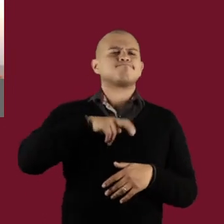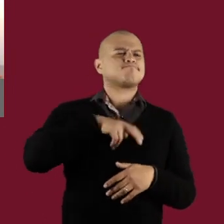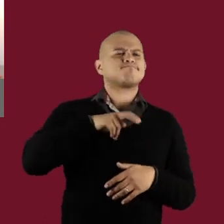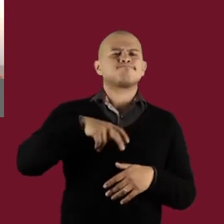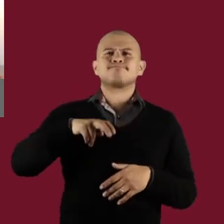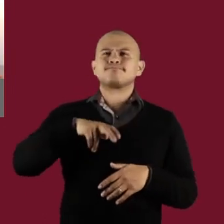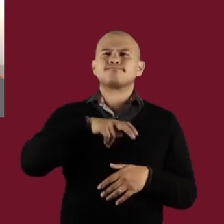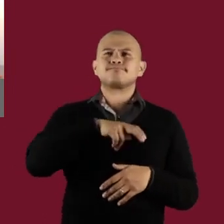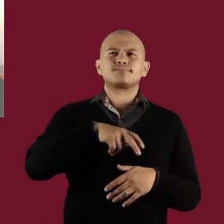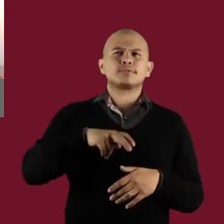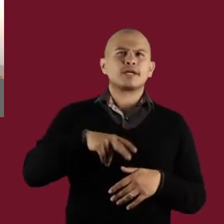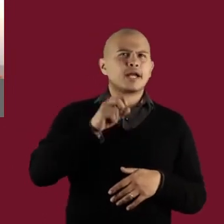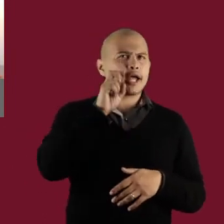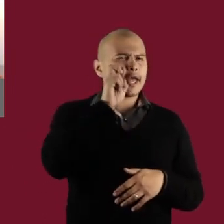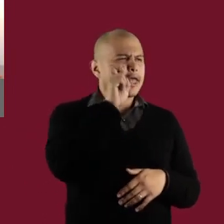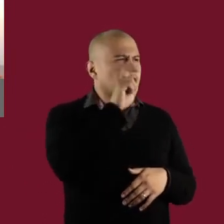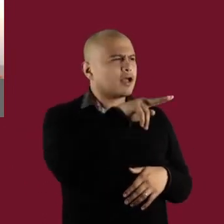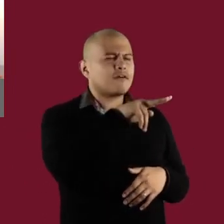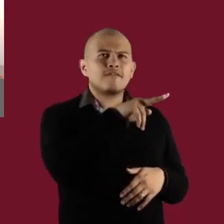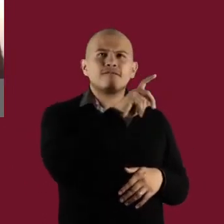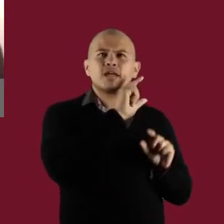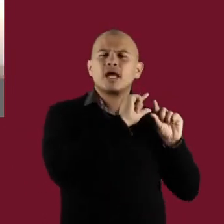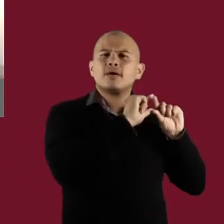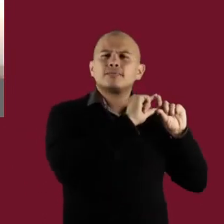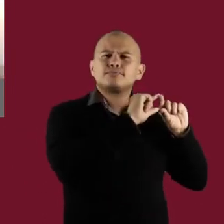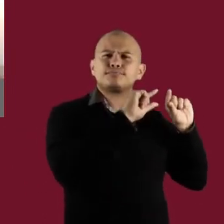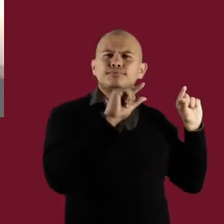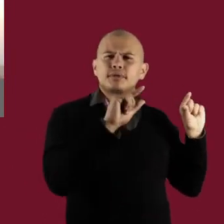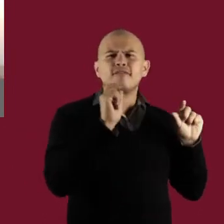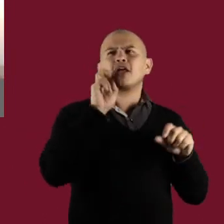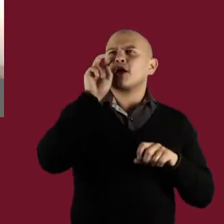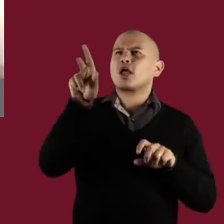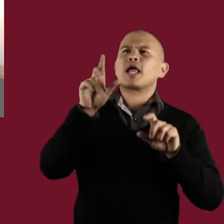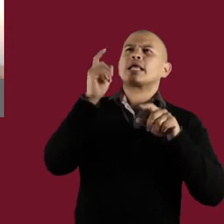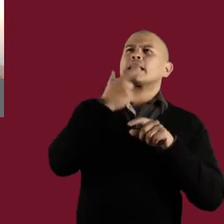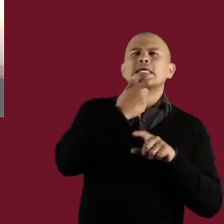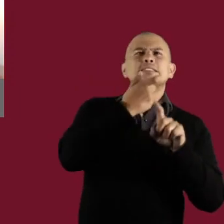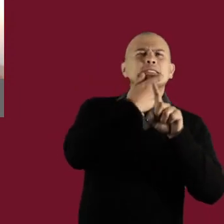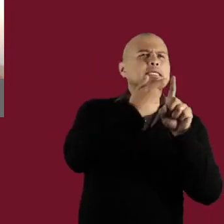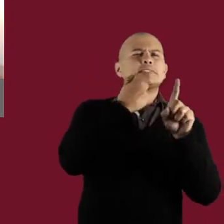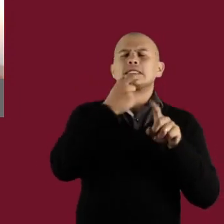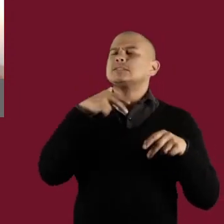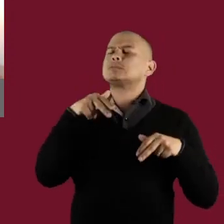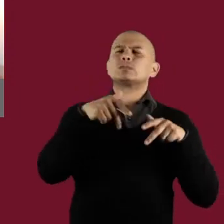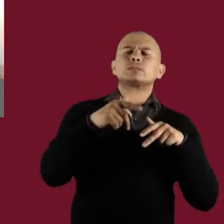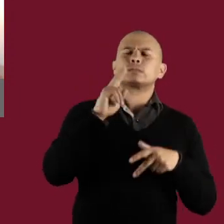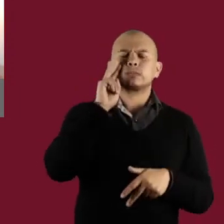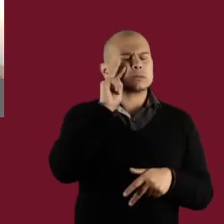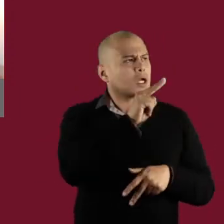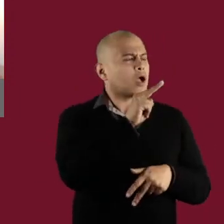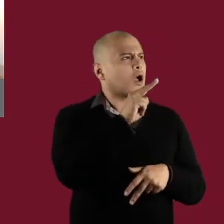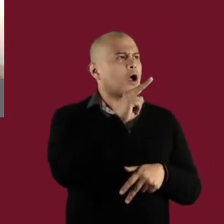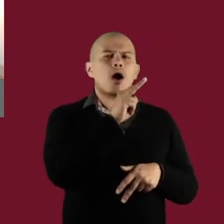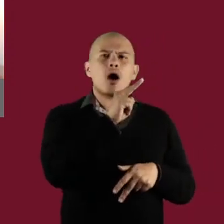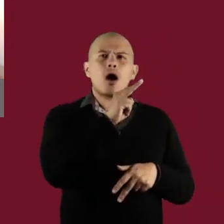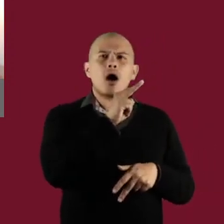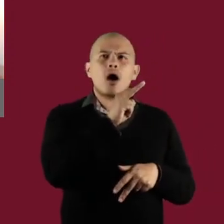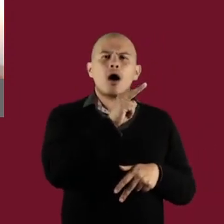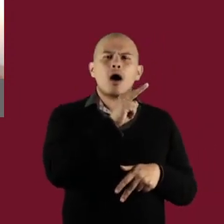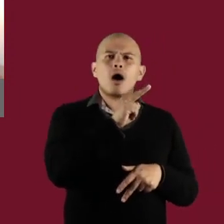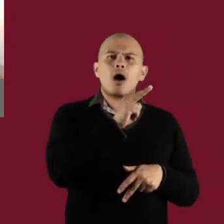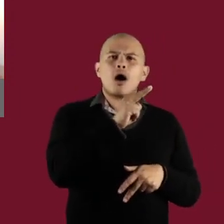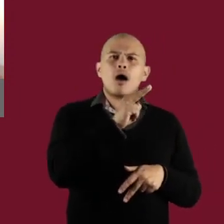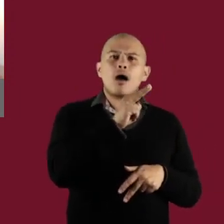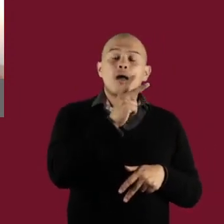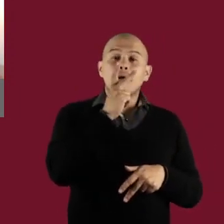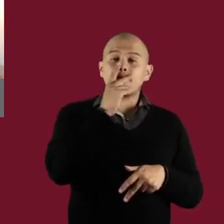eu vi o nome, eu estou em Nova York, estou vendo vários nomes, tudo em inglês, etc. E, de repente, me aproximo do consulado, eu estava um pouco desligado, porque para onde